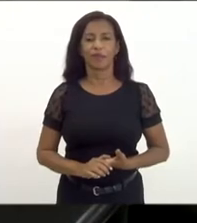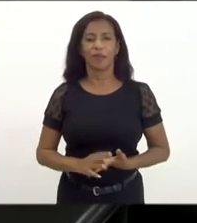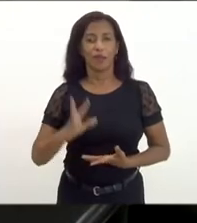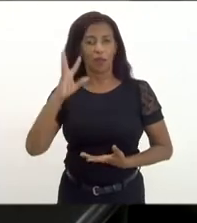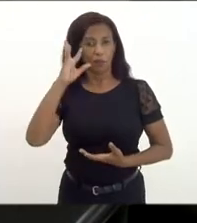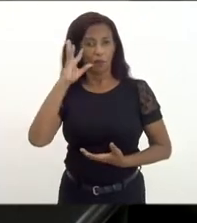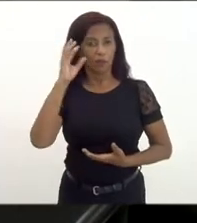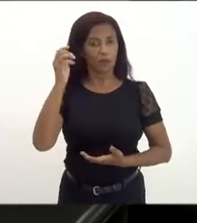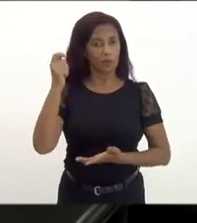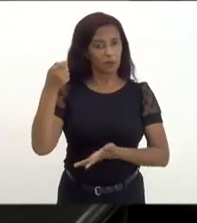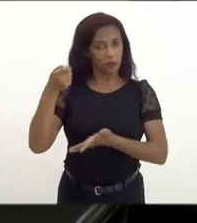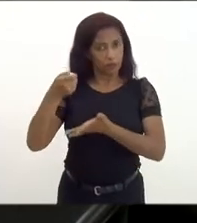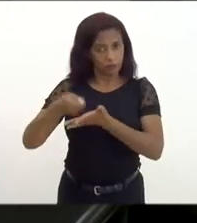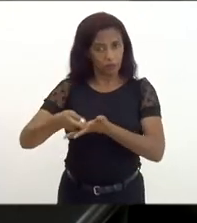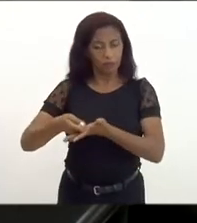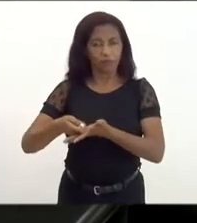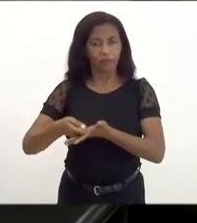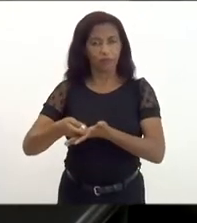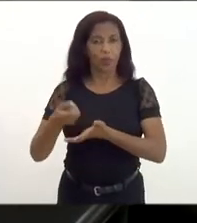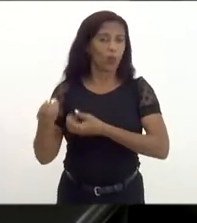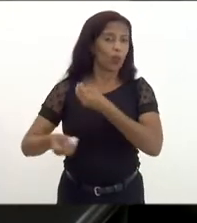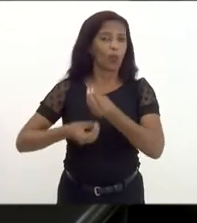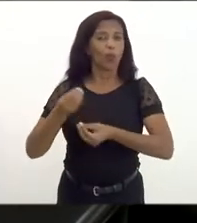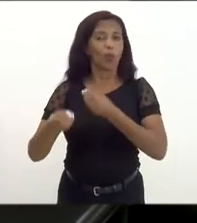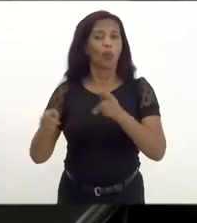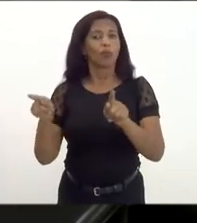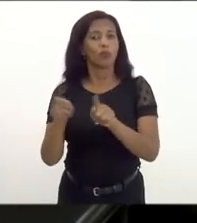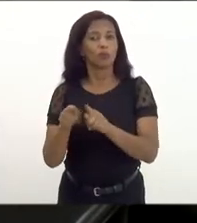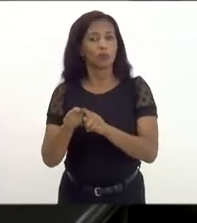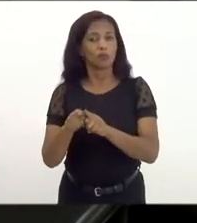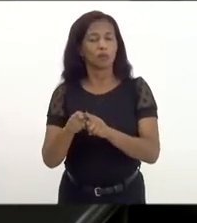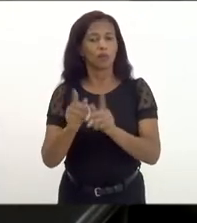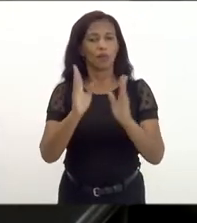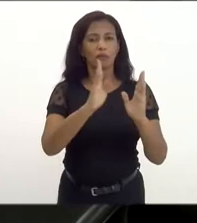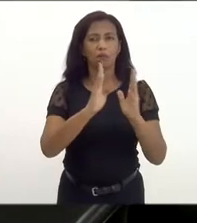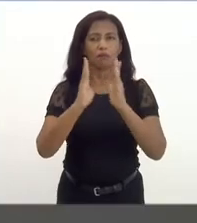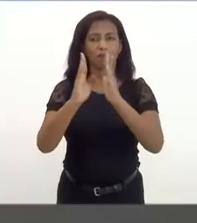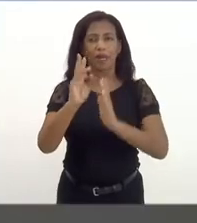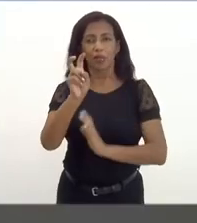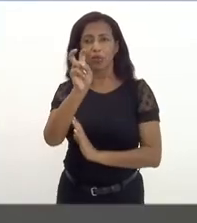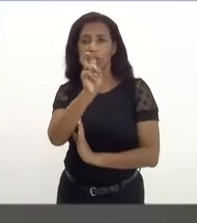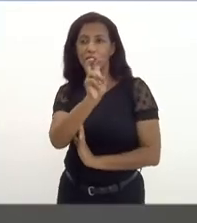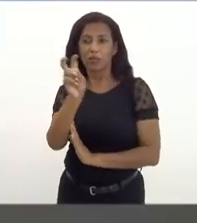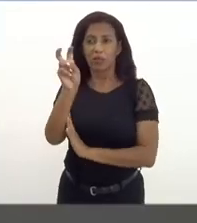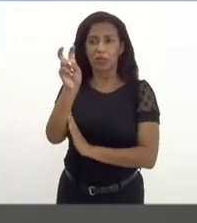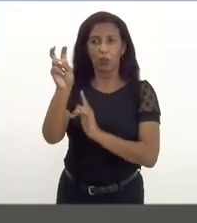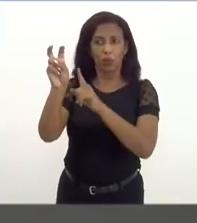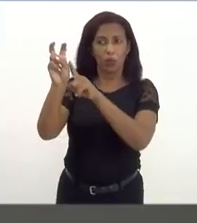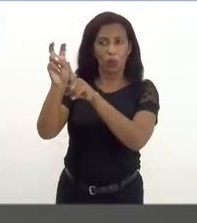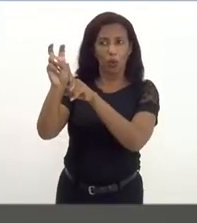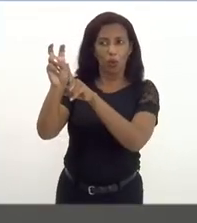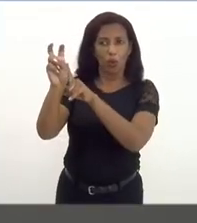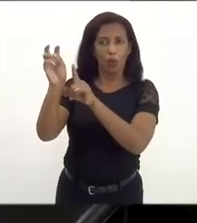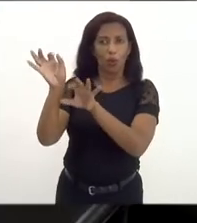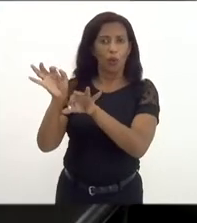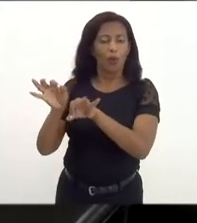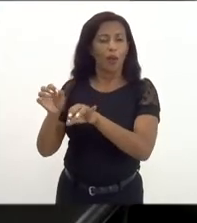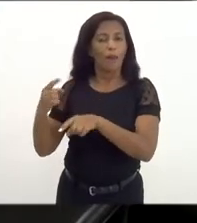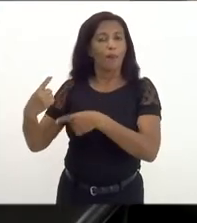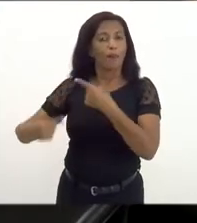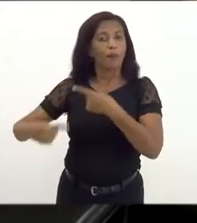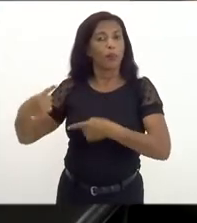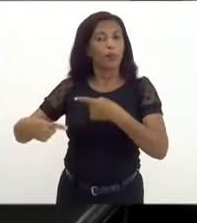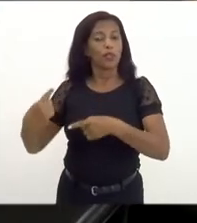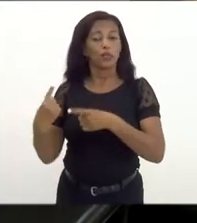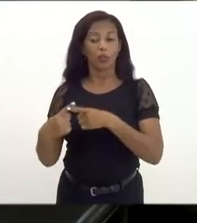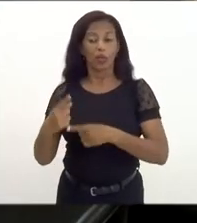decisão discricionária como também eu passo 5 que é um passo político Porque no momento que